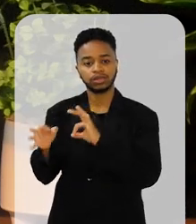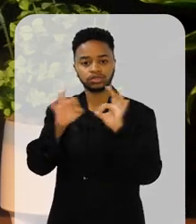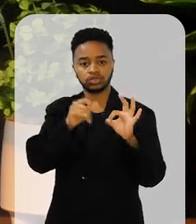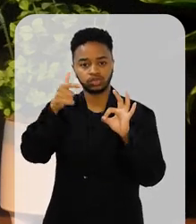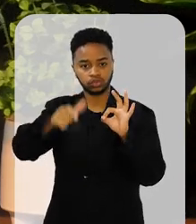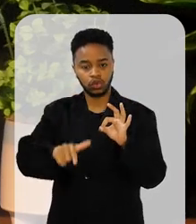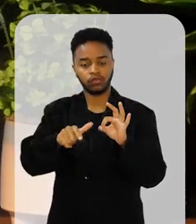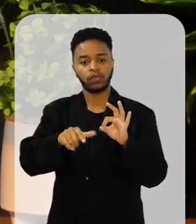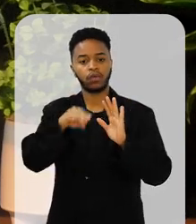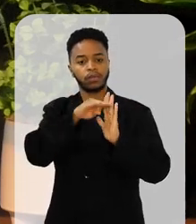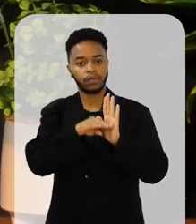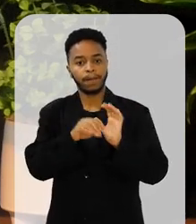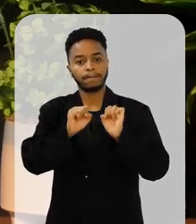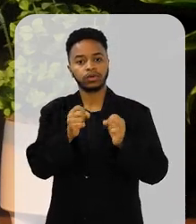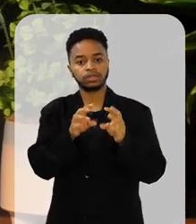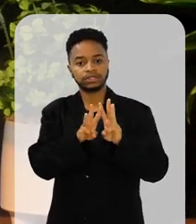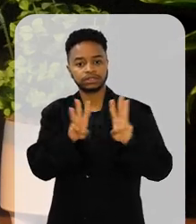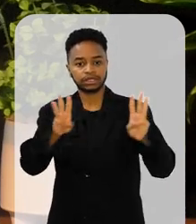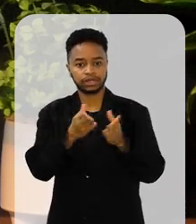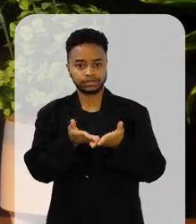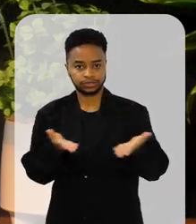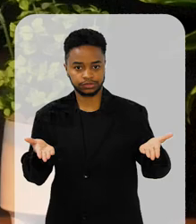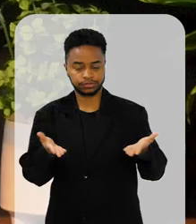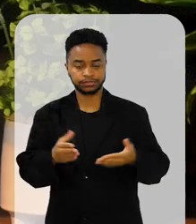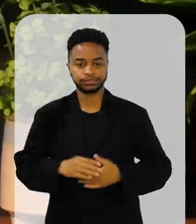programa, basta acessar o site